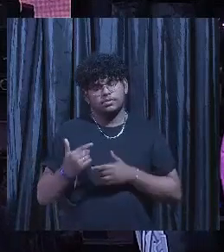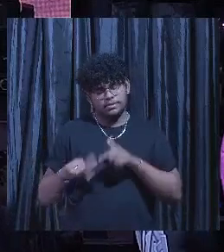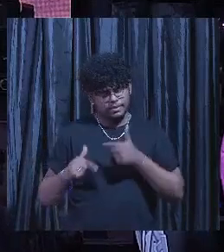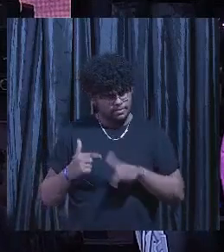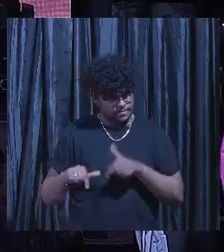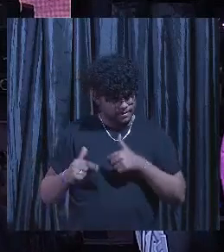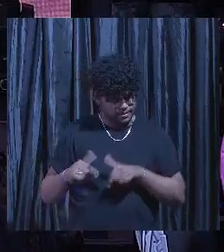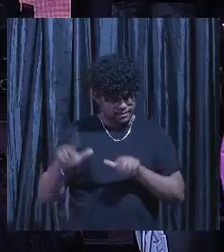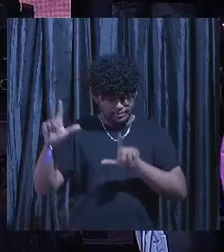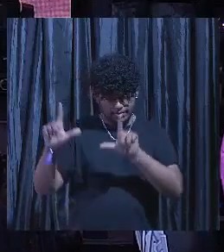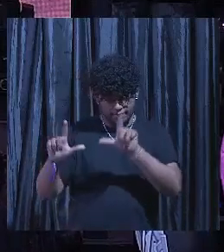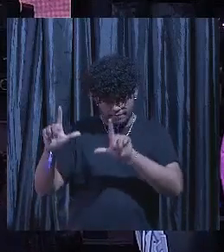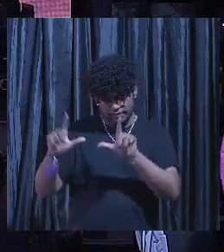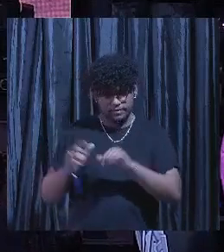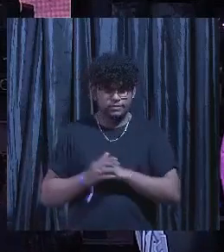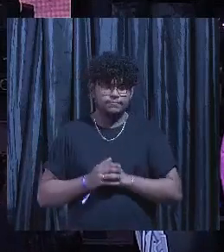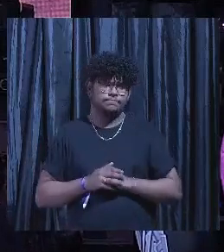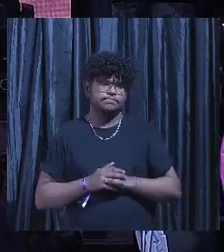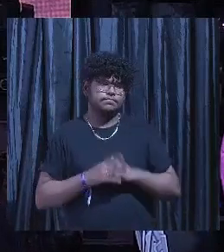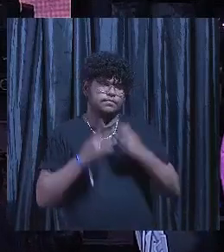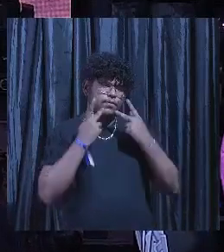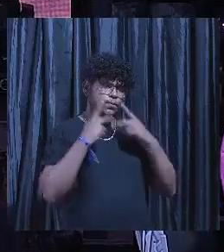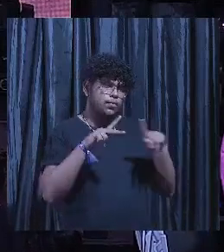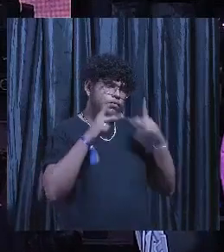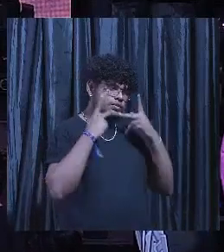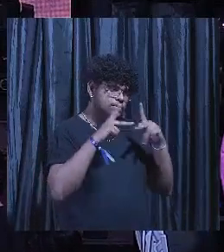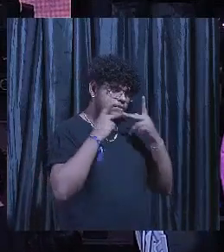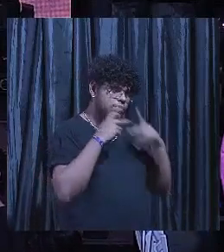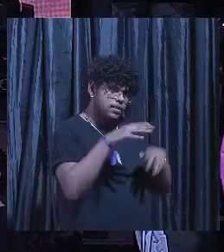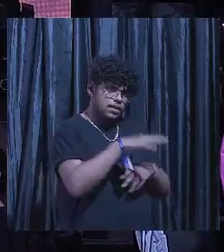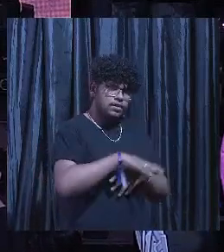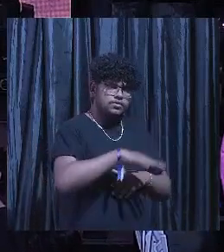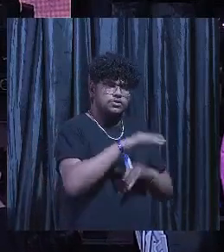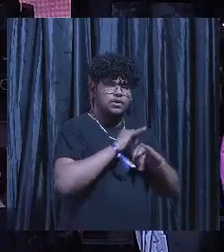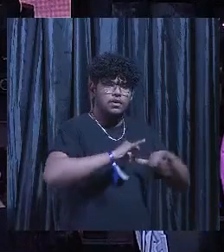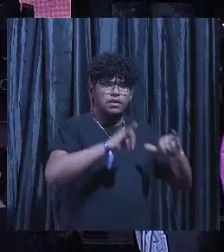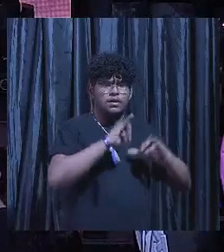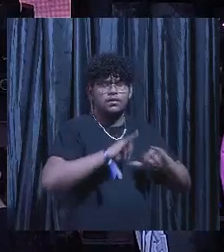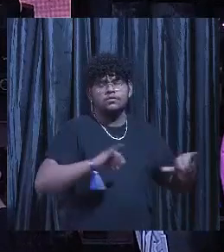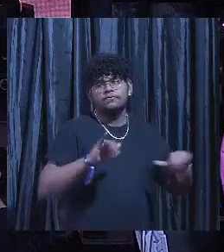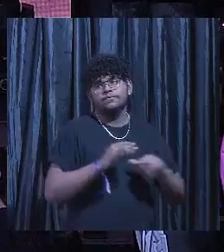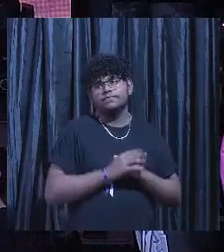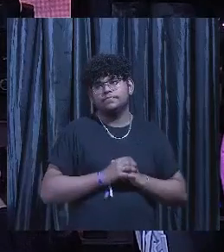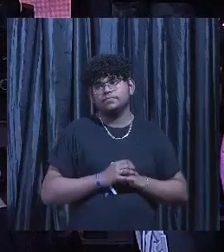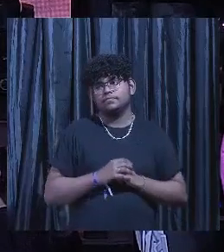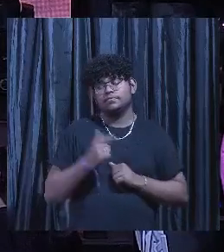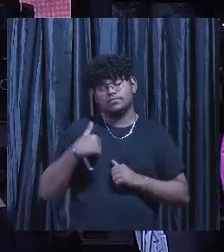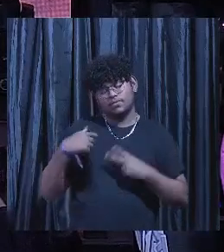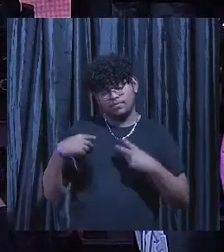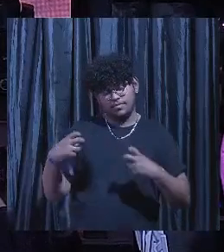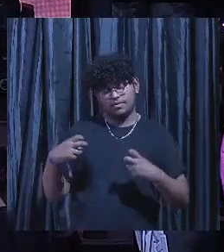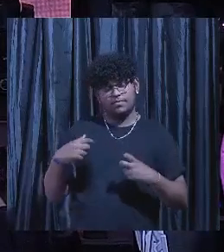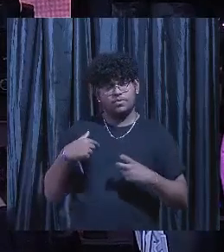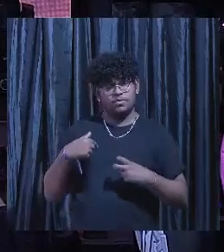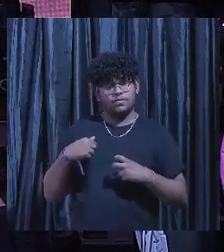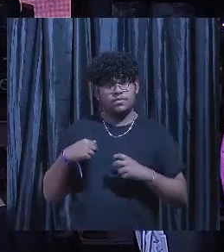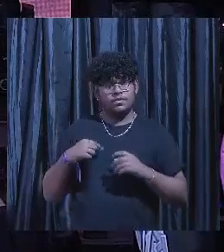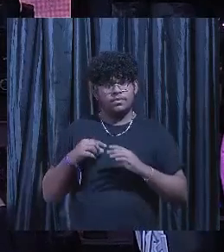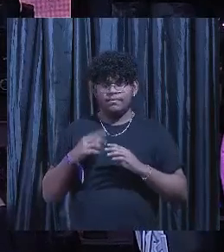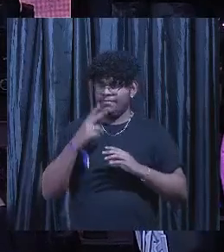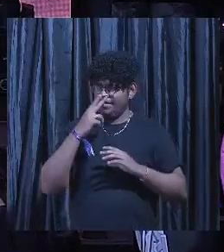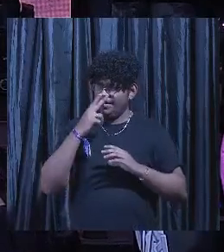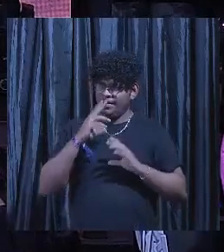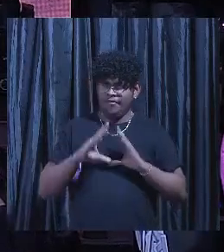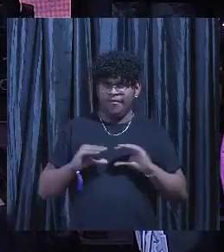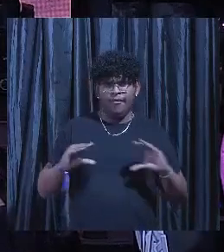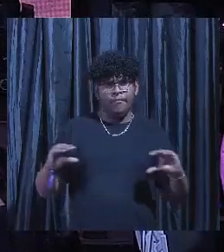de conteúdo, nas agências de publicidade. E eu me dei conta que eu era muito acomodada. E eu precisava de um